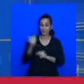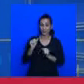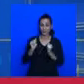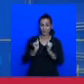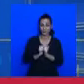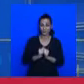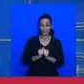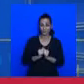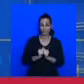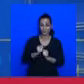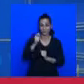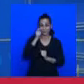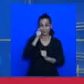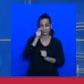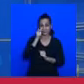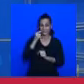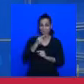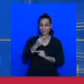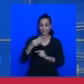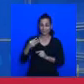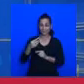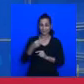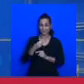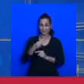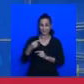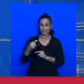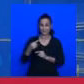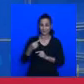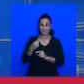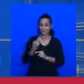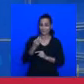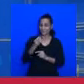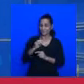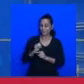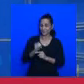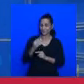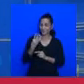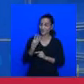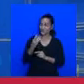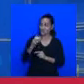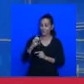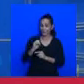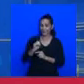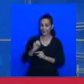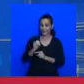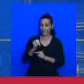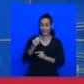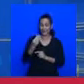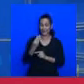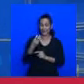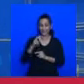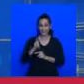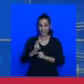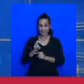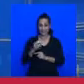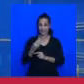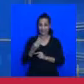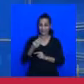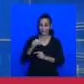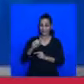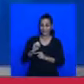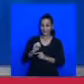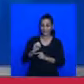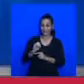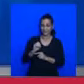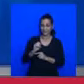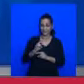Confira comigo. 13, 21, 20, 40, 35 e